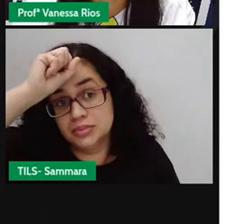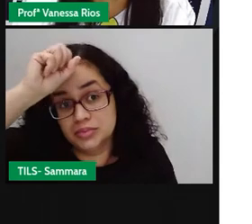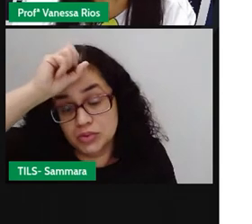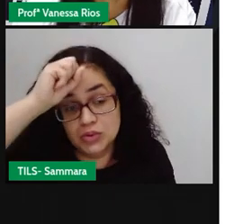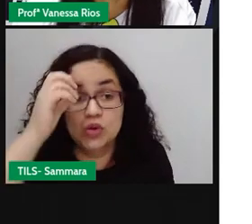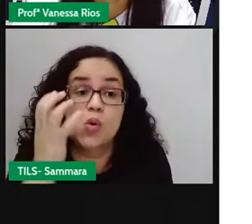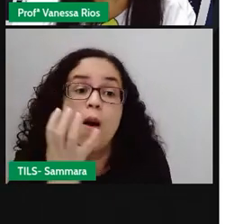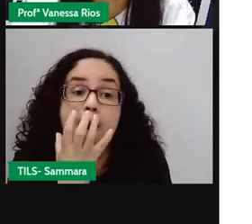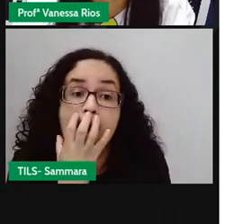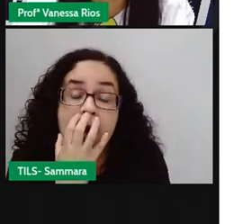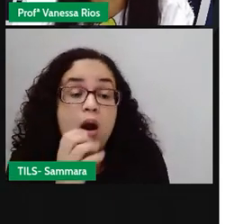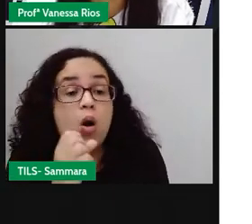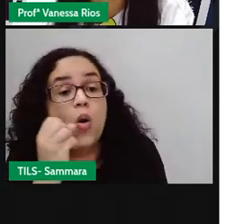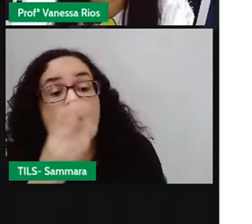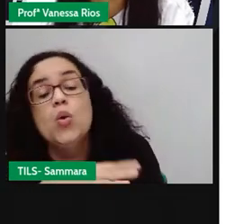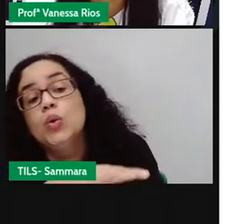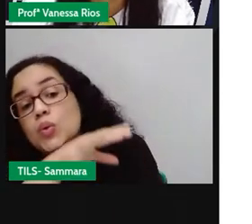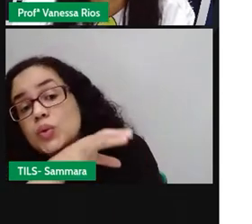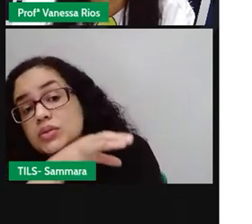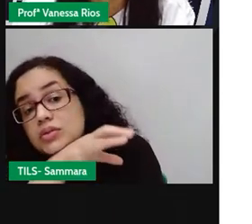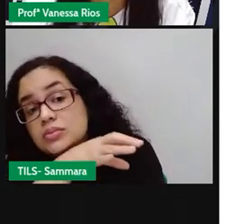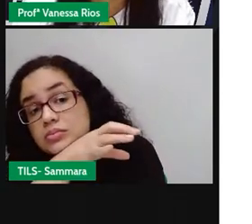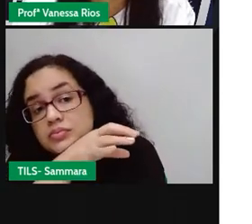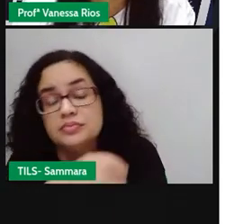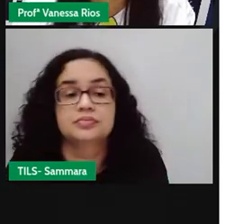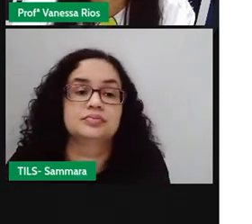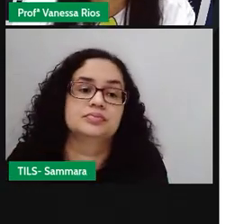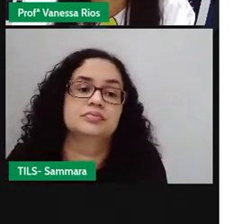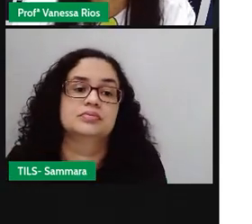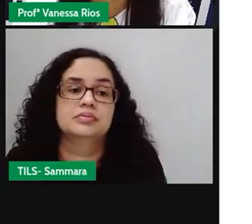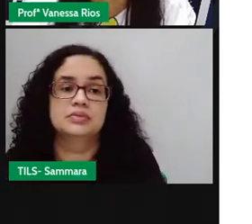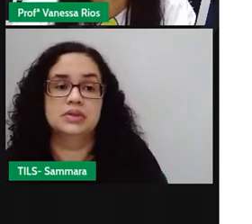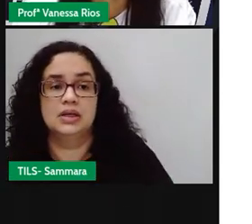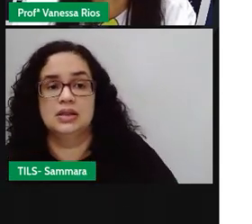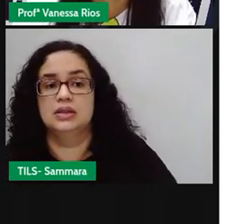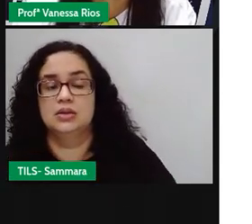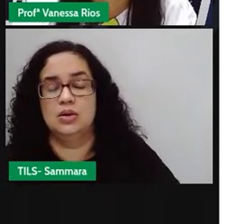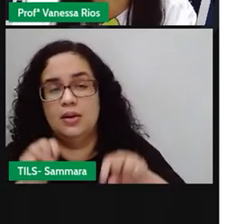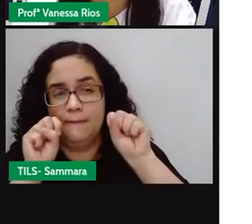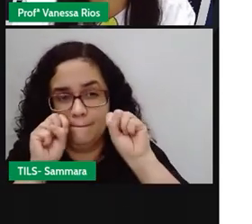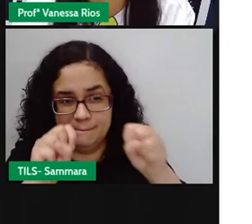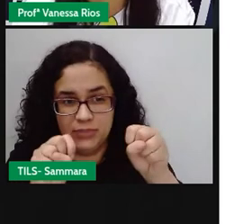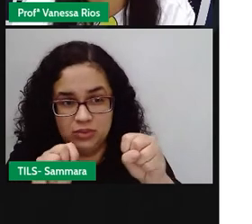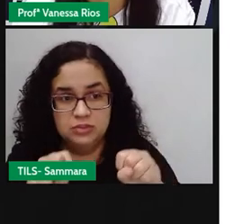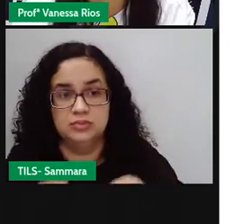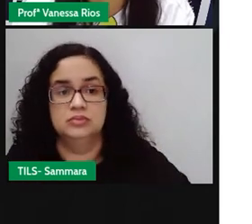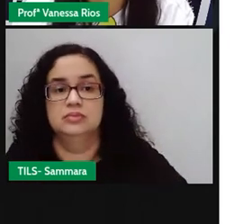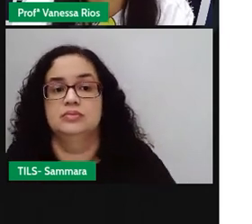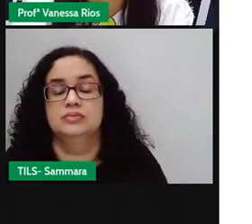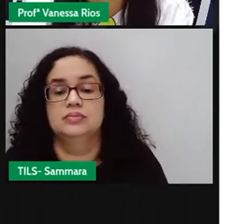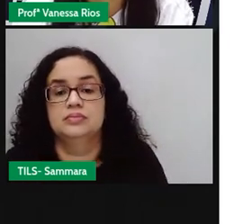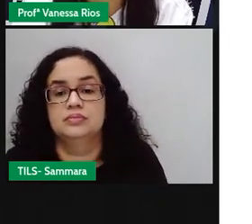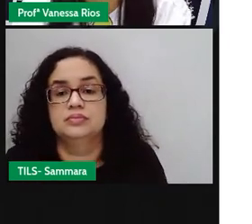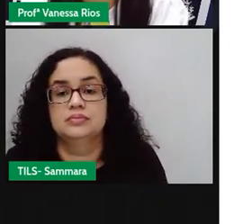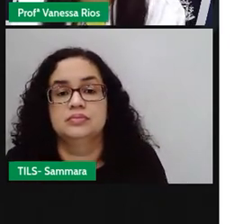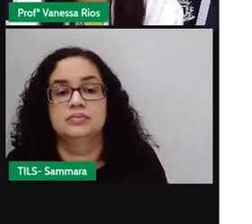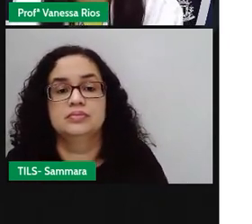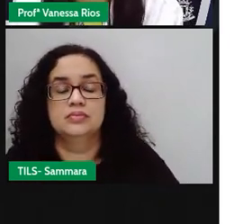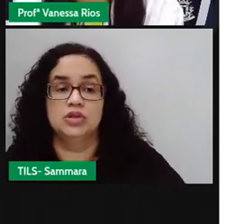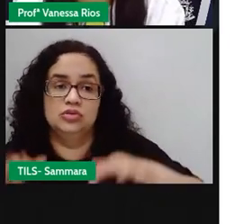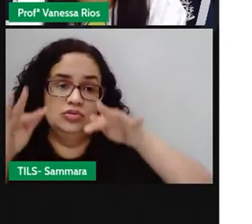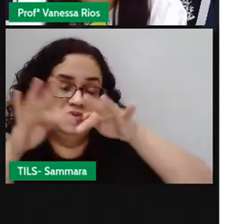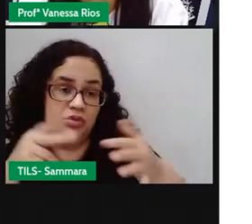O cachorro ou o bicho? Pense aí, teria outra possibilidade da lição ser passada com o